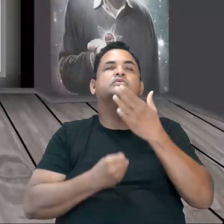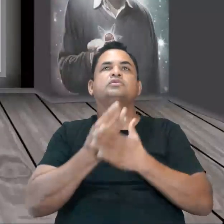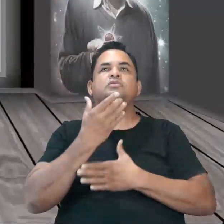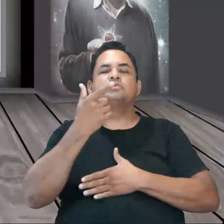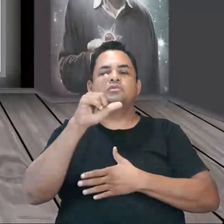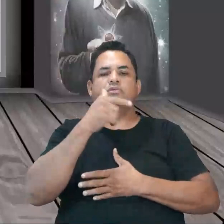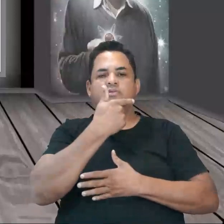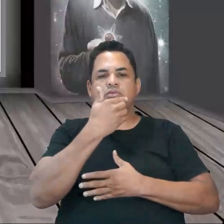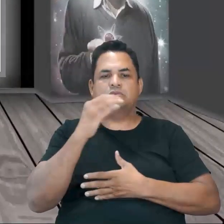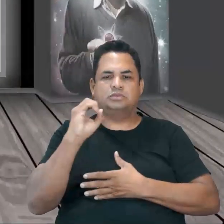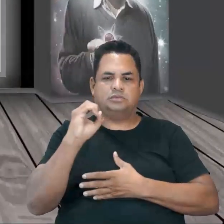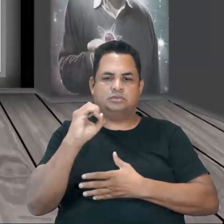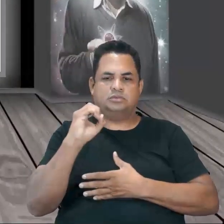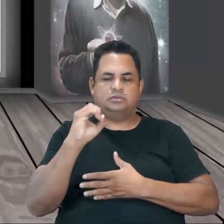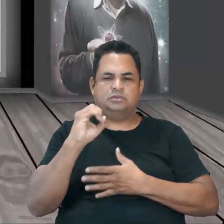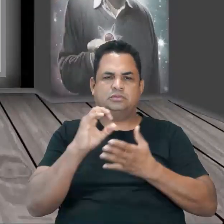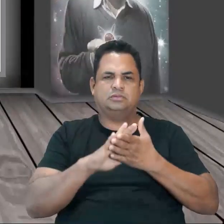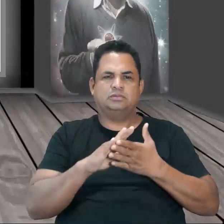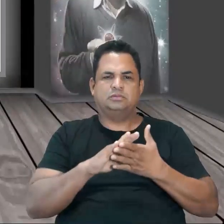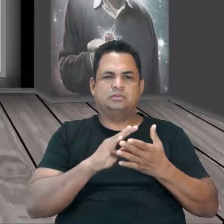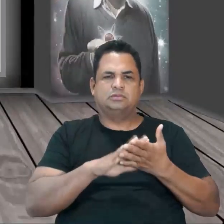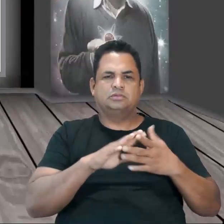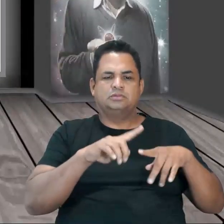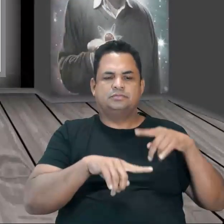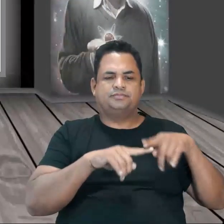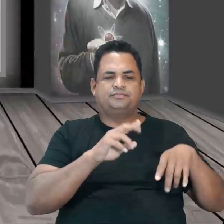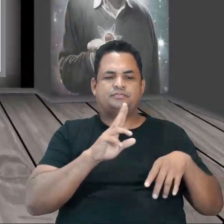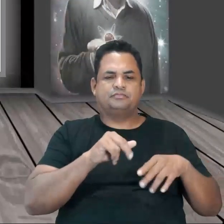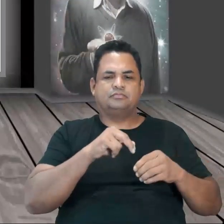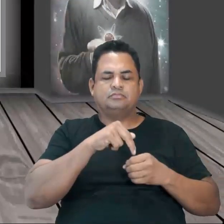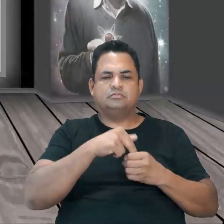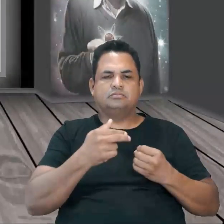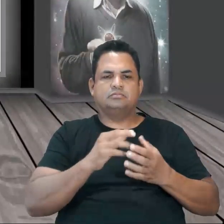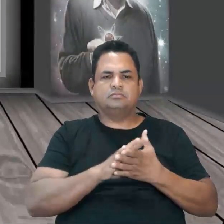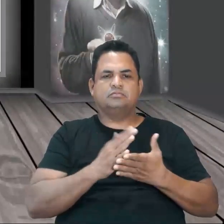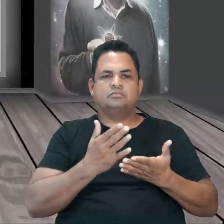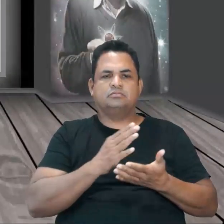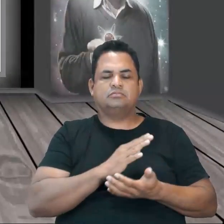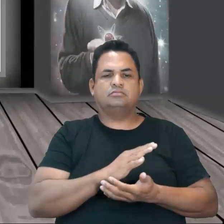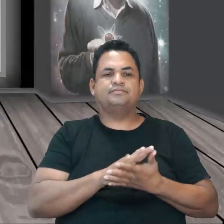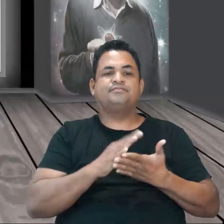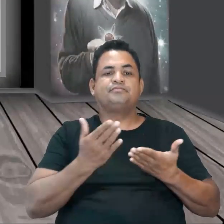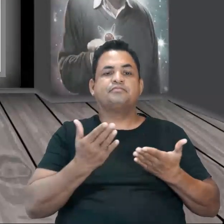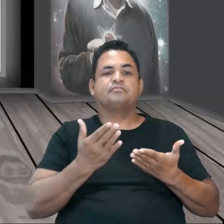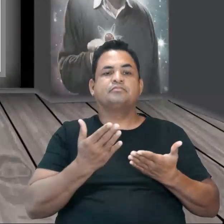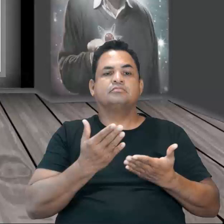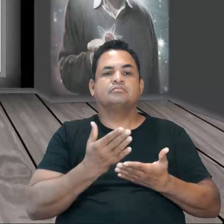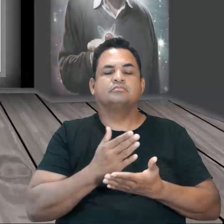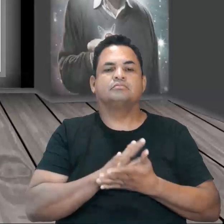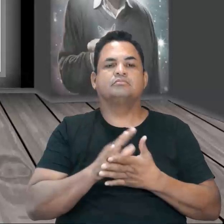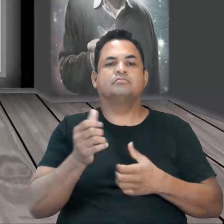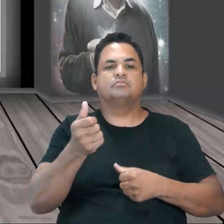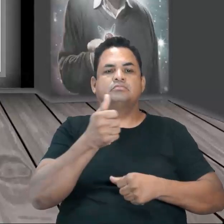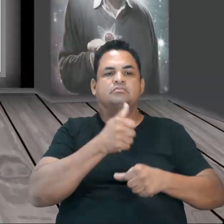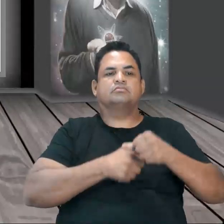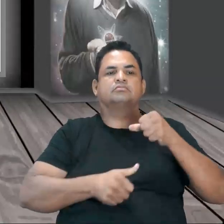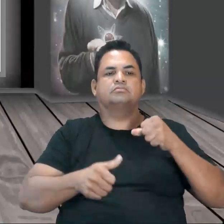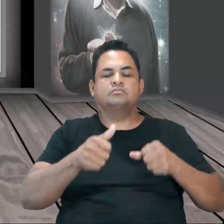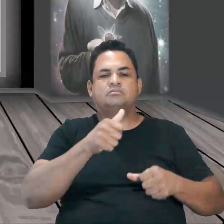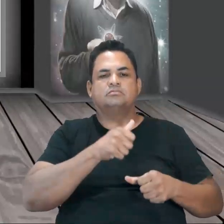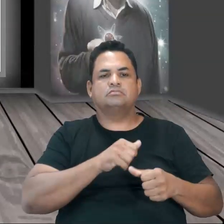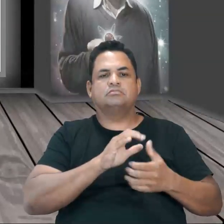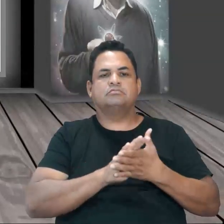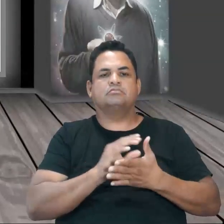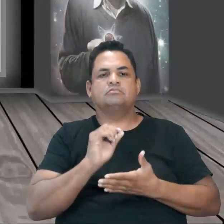falei para vocês? O corpo neutro, ele tem carga, e o outro também tá. Eles só vão trocar. Então, o que